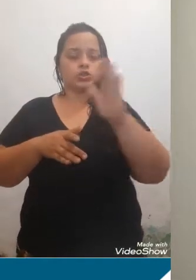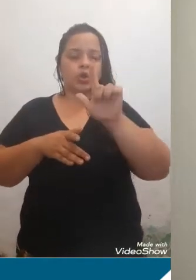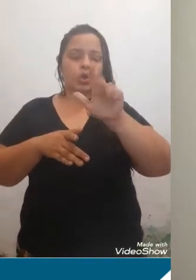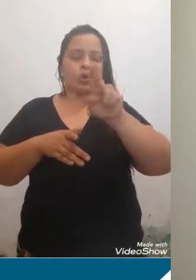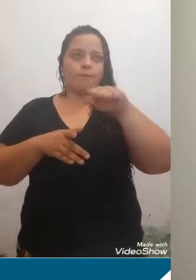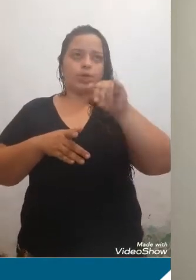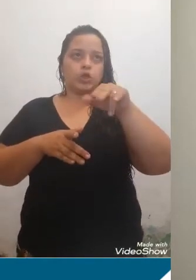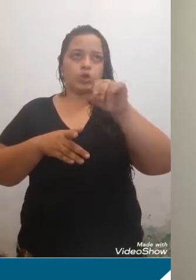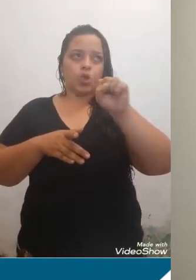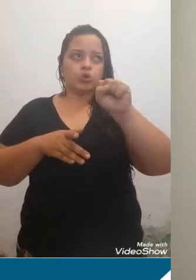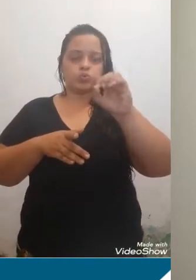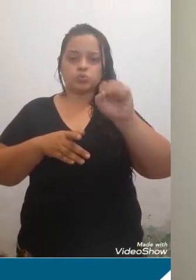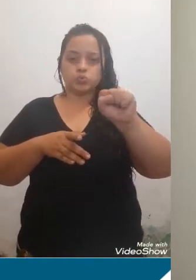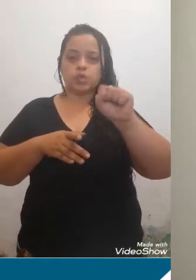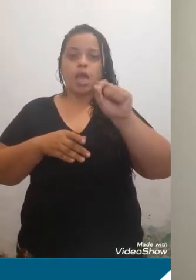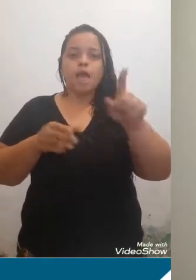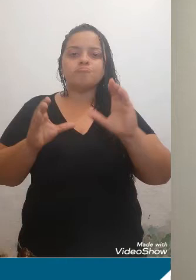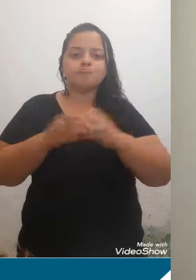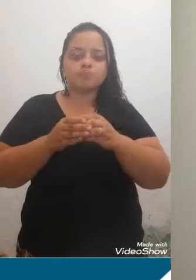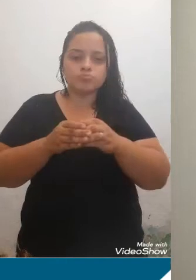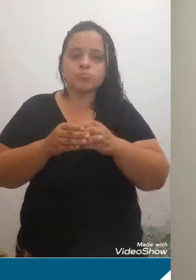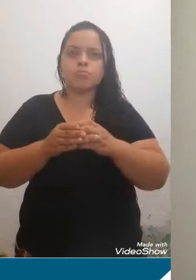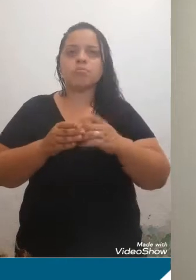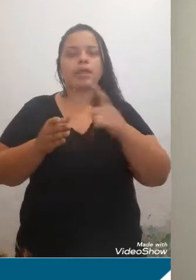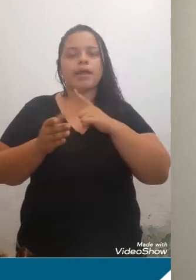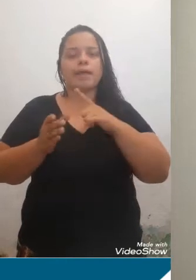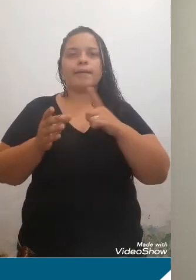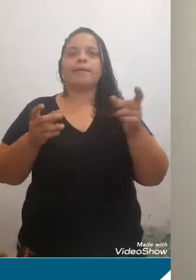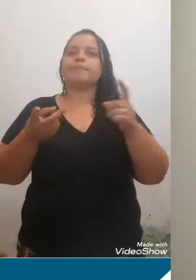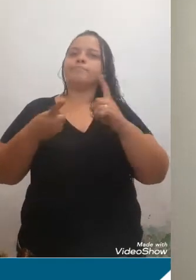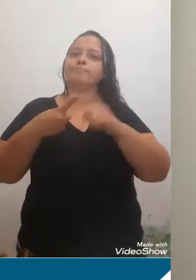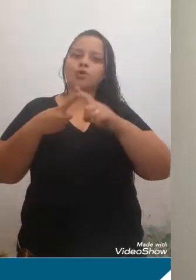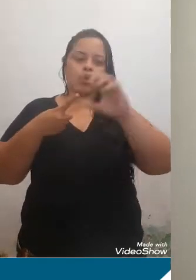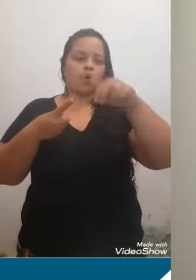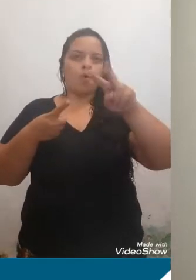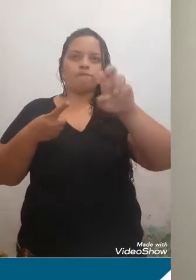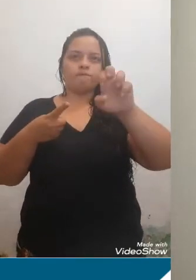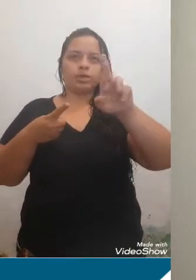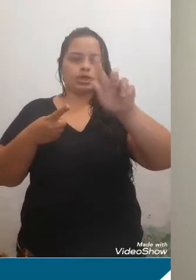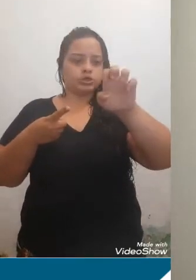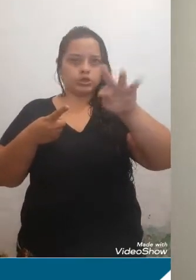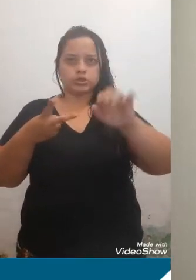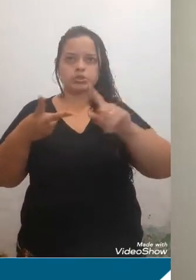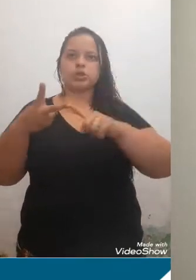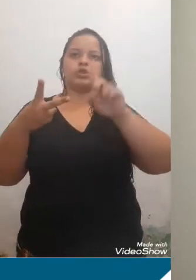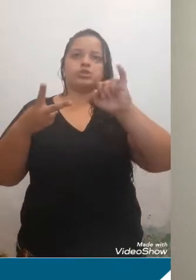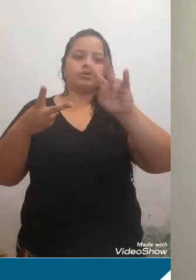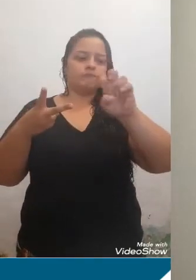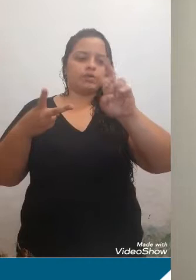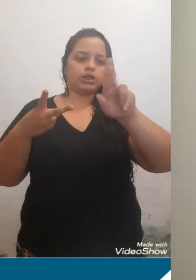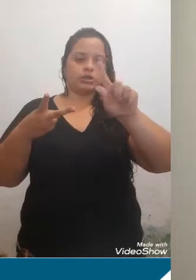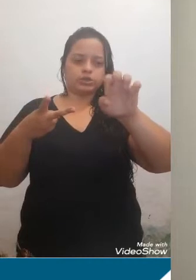feixes luminosos? É um conjunto de raios luminosos. Eles podem ser classificados como convergente, divergente ou